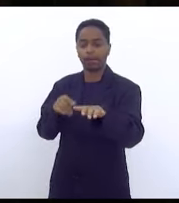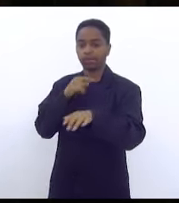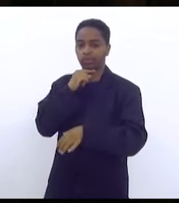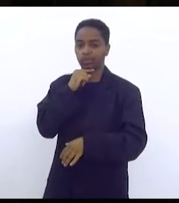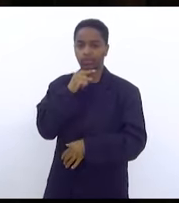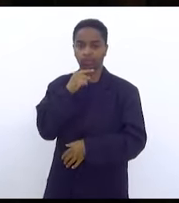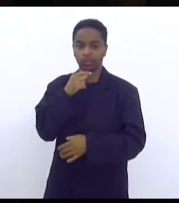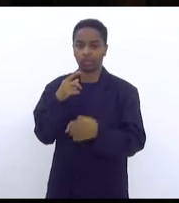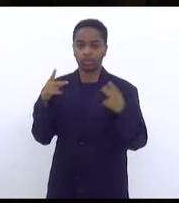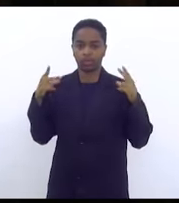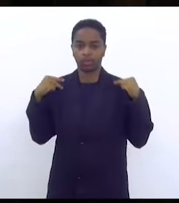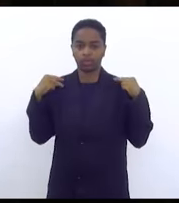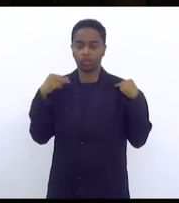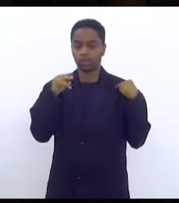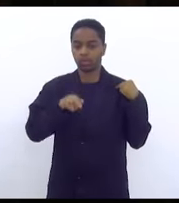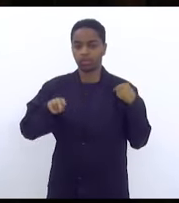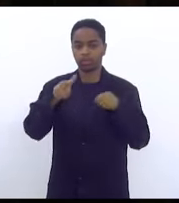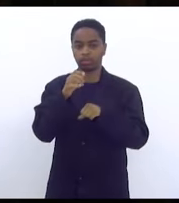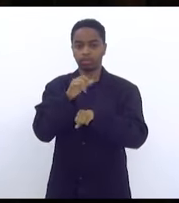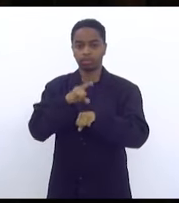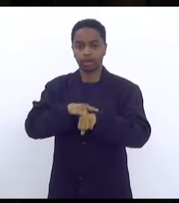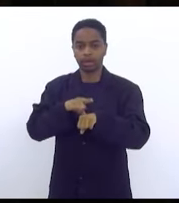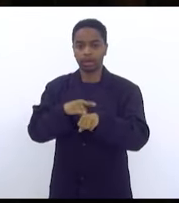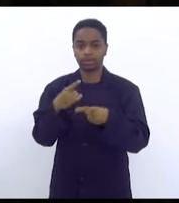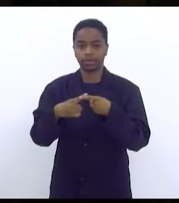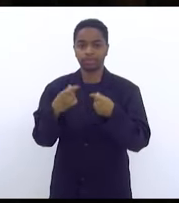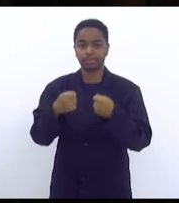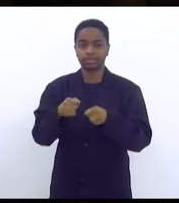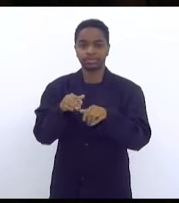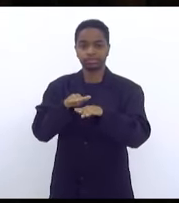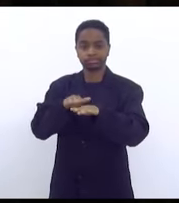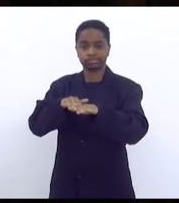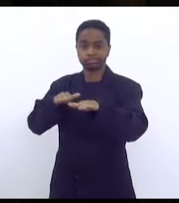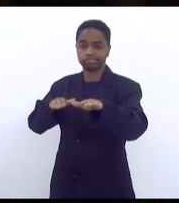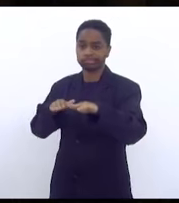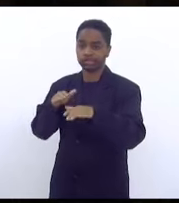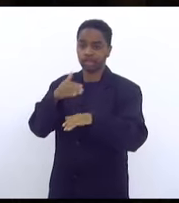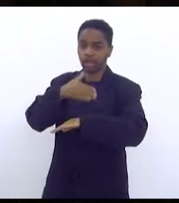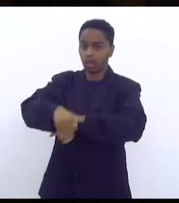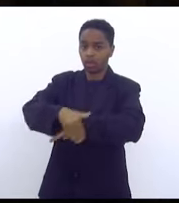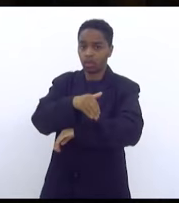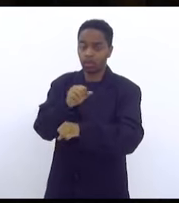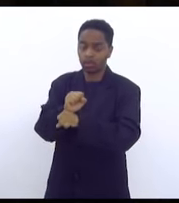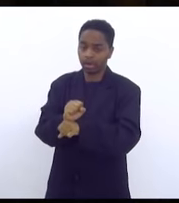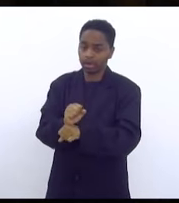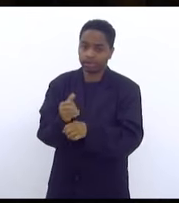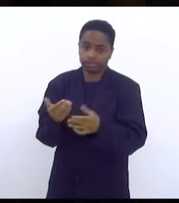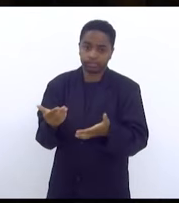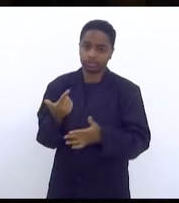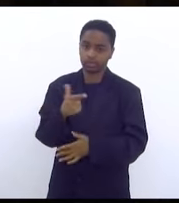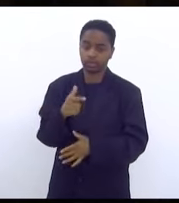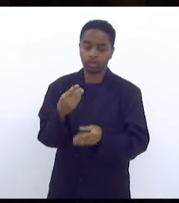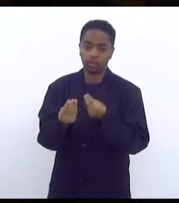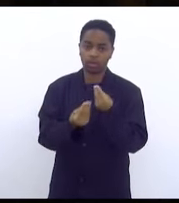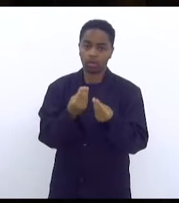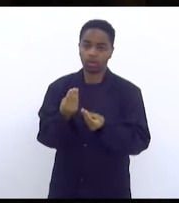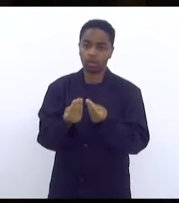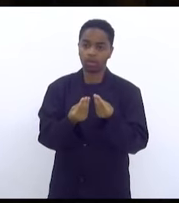do motorista utilizar um banheiro, porque tinha que parar no meio da rua, não tinha como